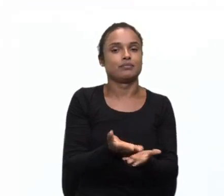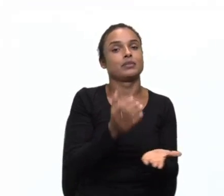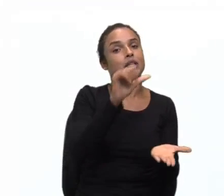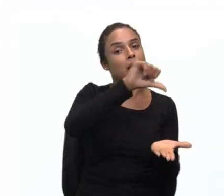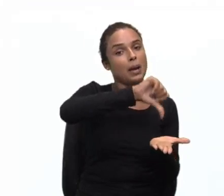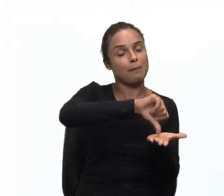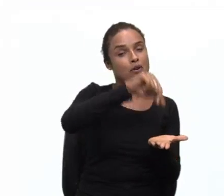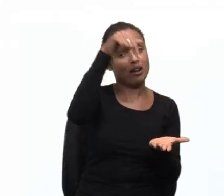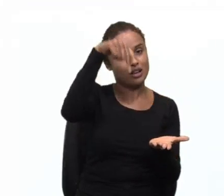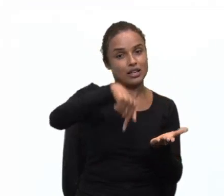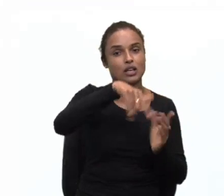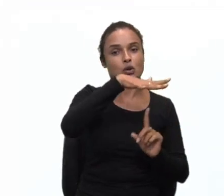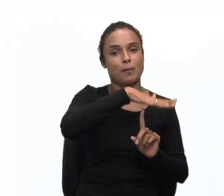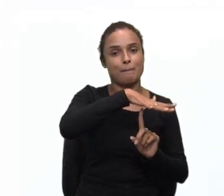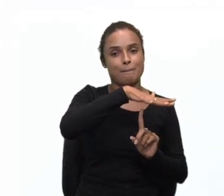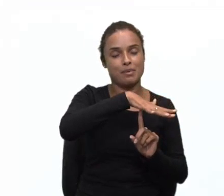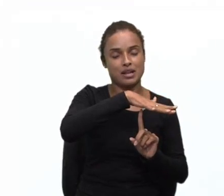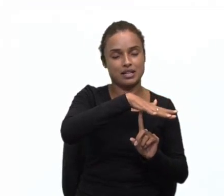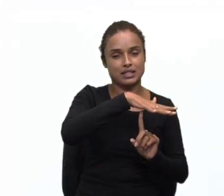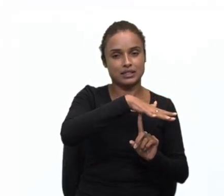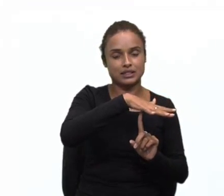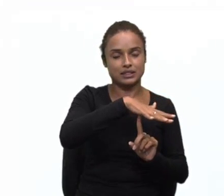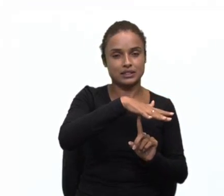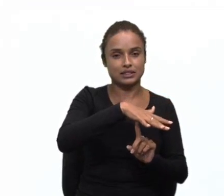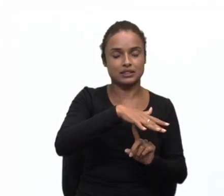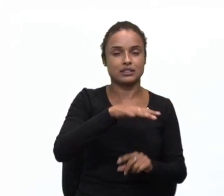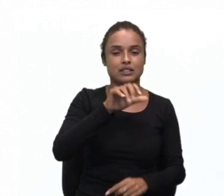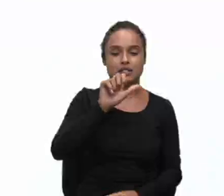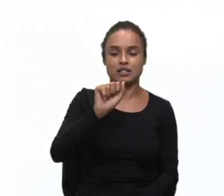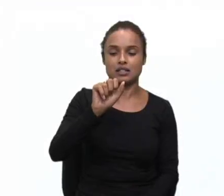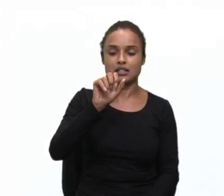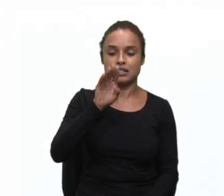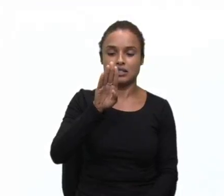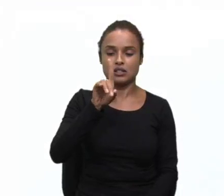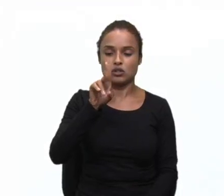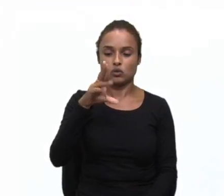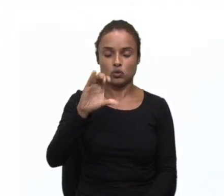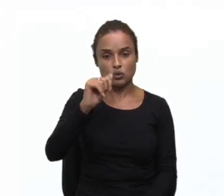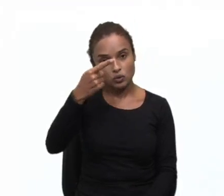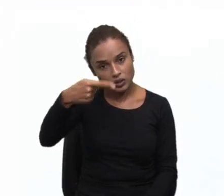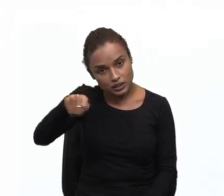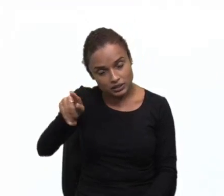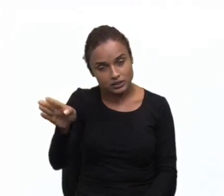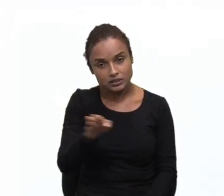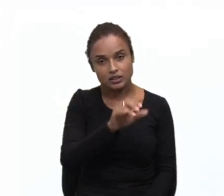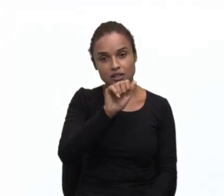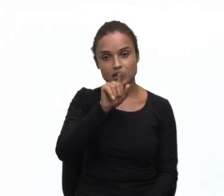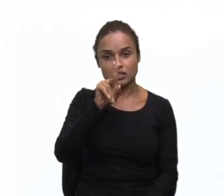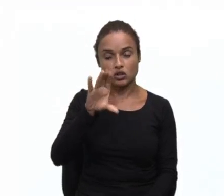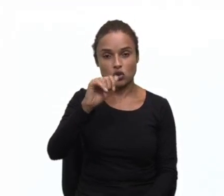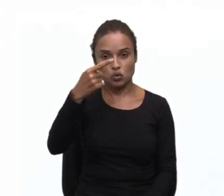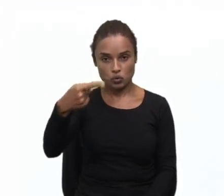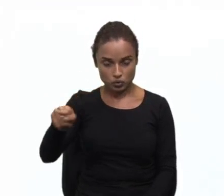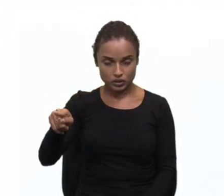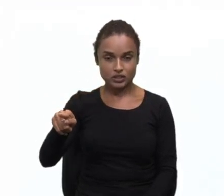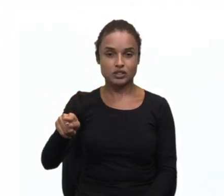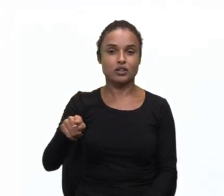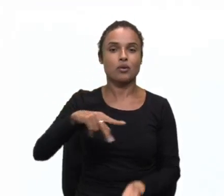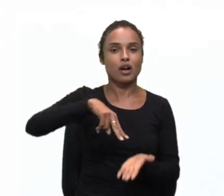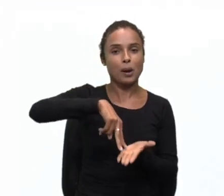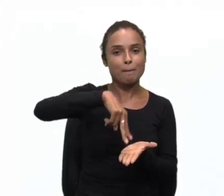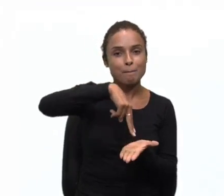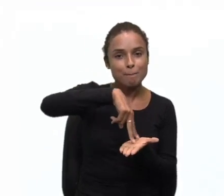muito legal a participação. Falar adução e abdução na atividade de polichinelo. É uma atividade que você utiliza a adução e abdução dos ombros. Ótima